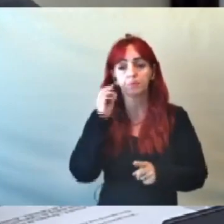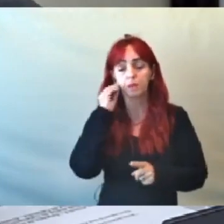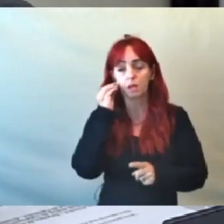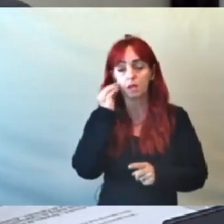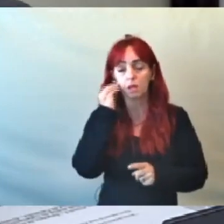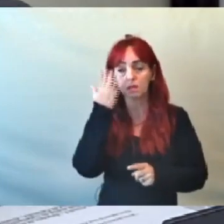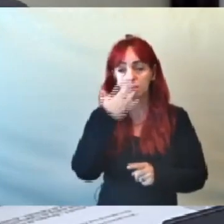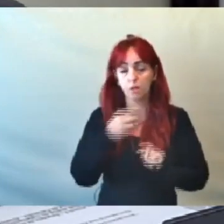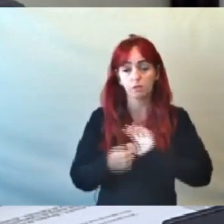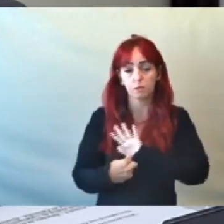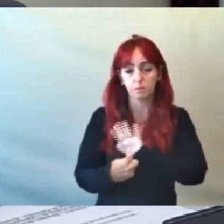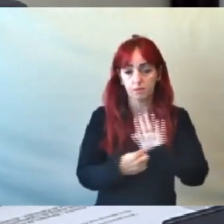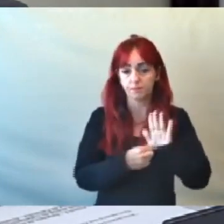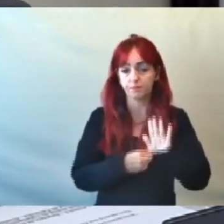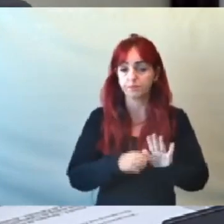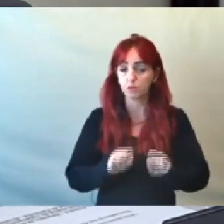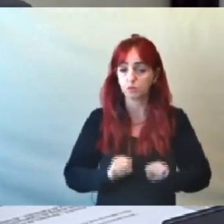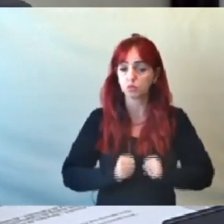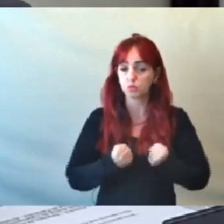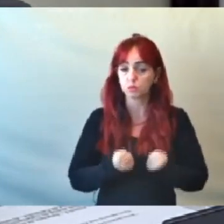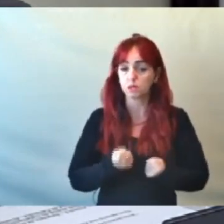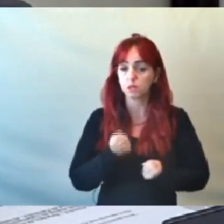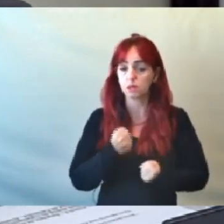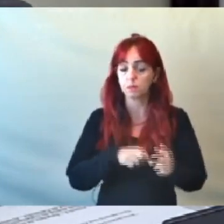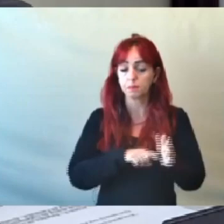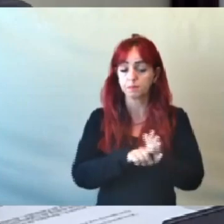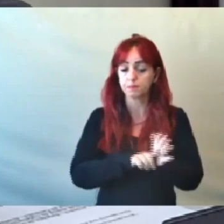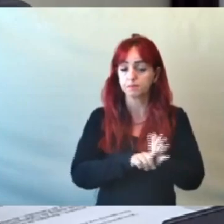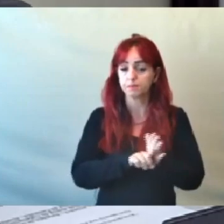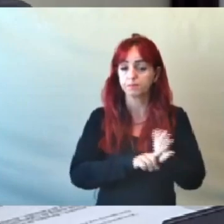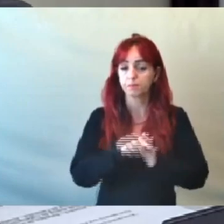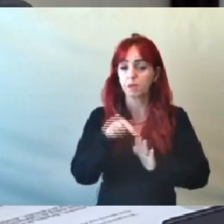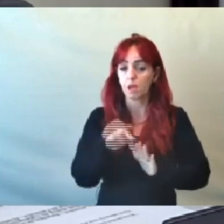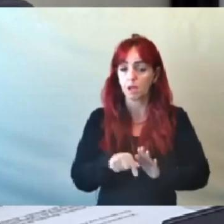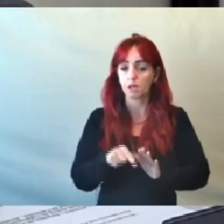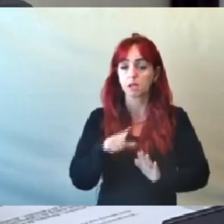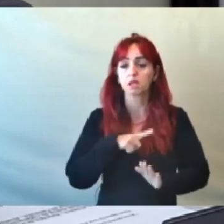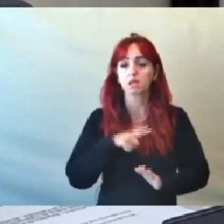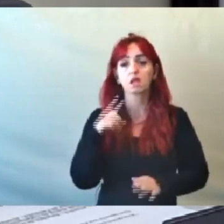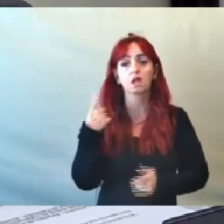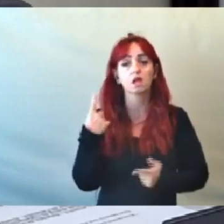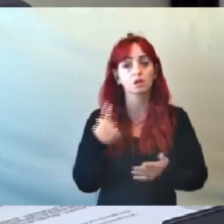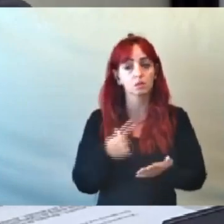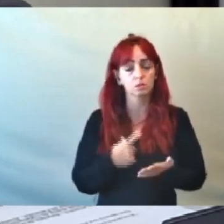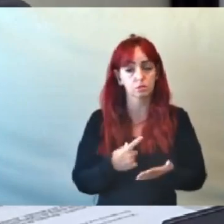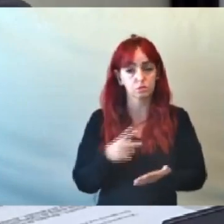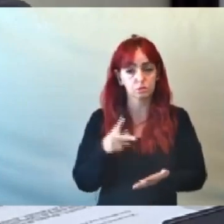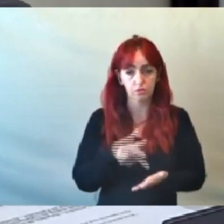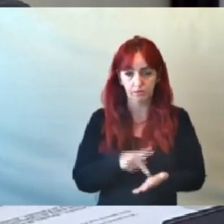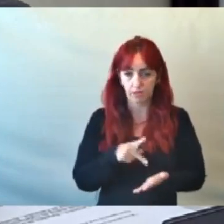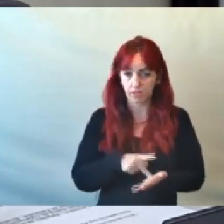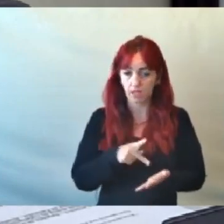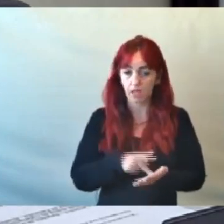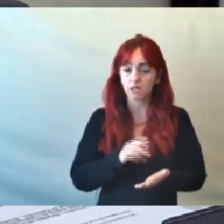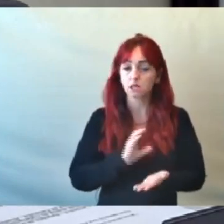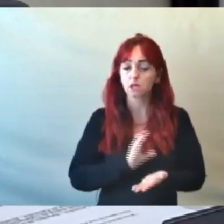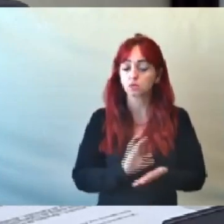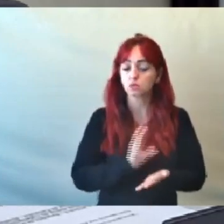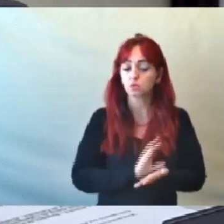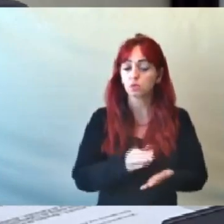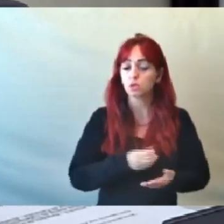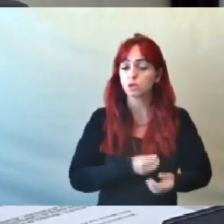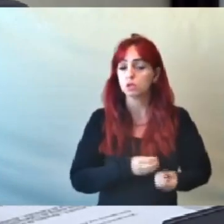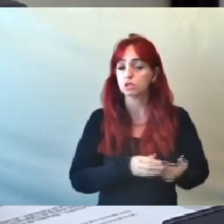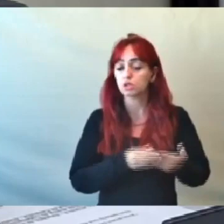esses questionamentos a quem está, de fato, direcionando os gastos, direcionando as técnicas, direcionando toda a gestão da Lagoa